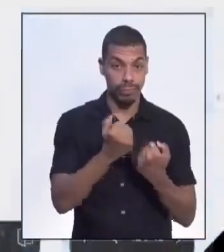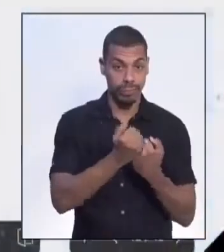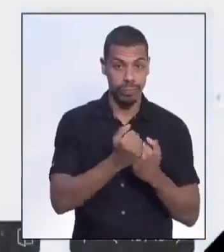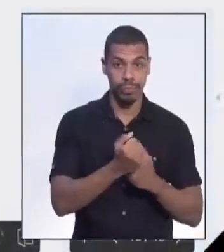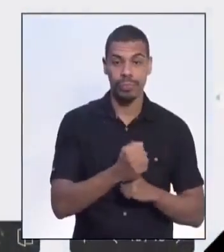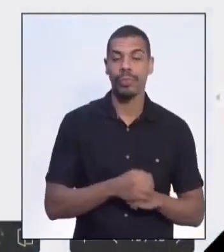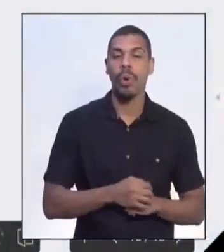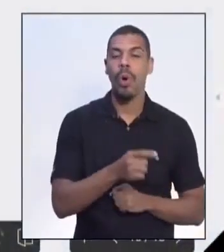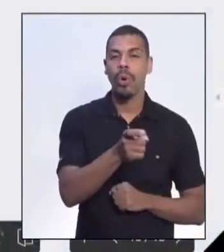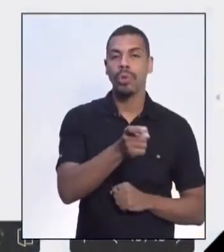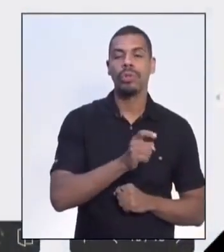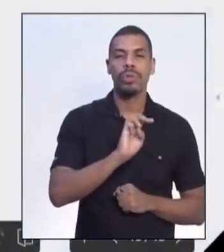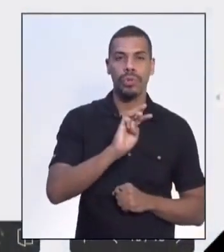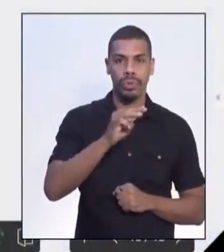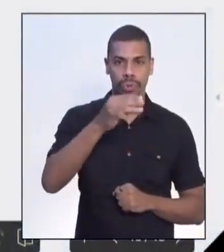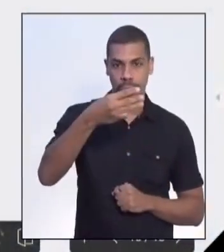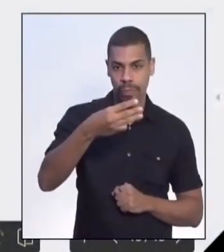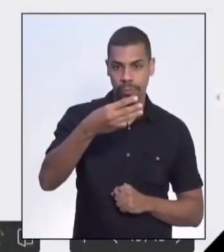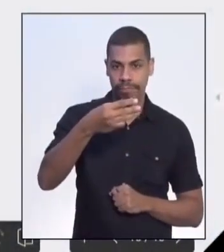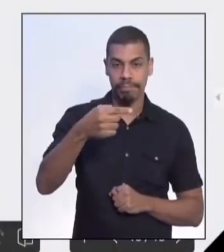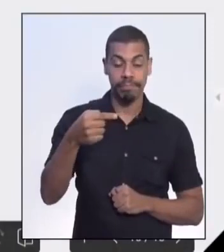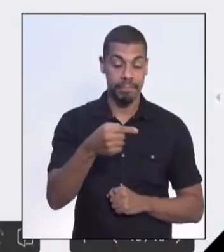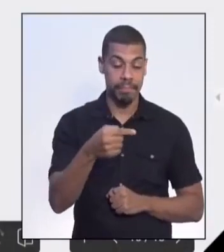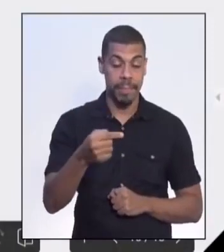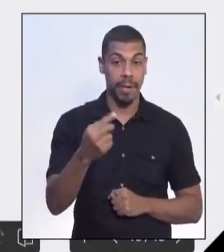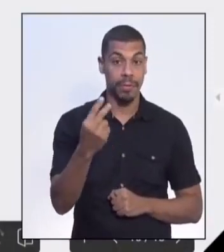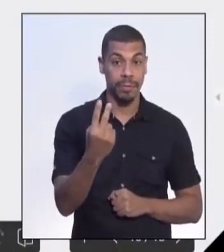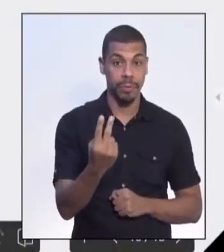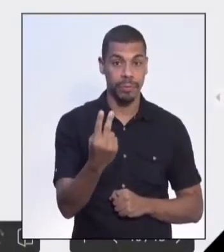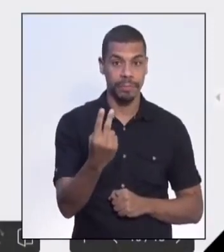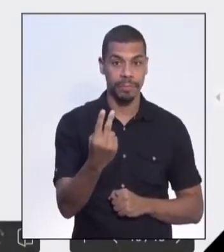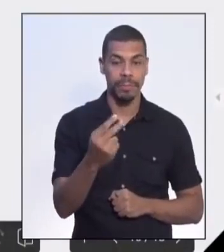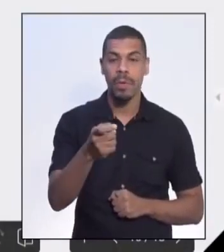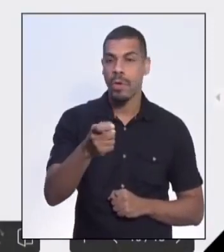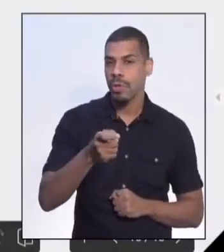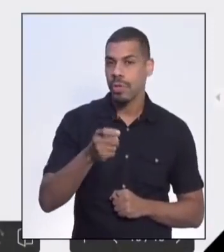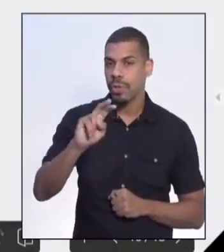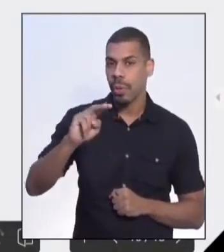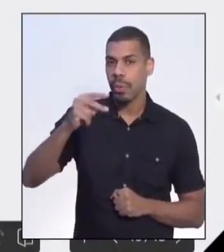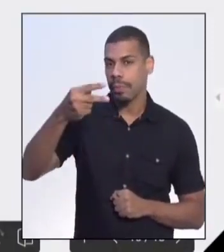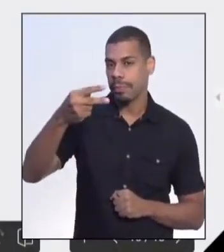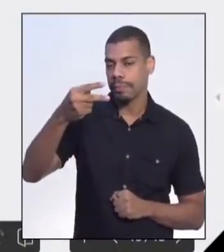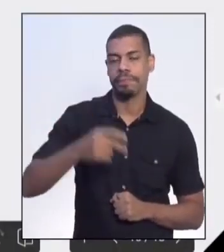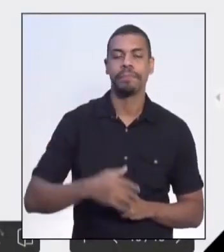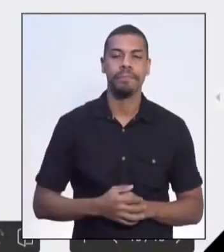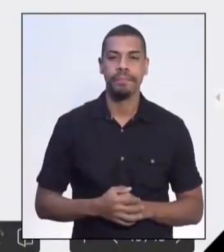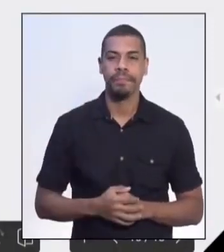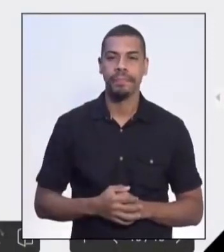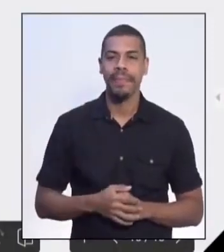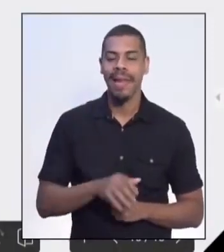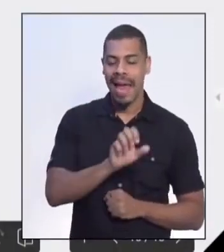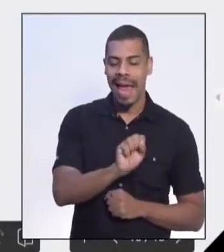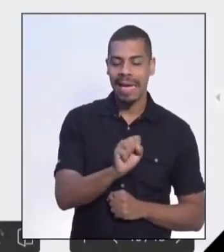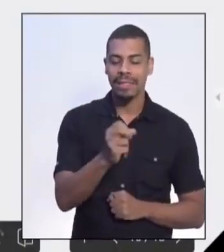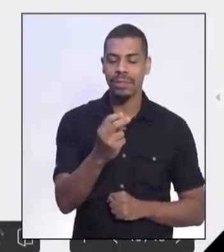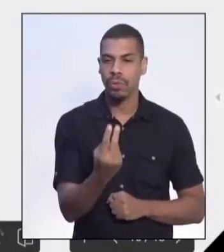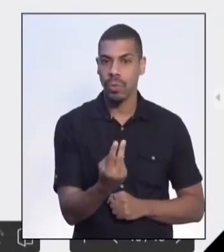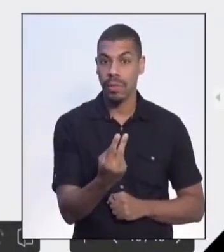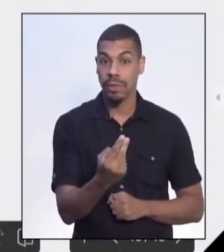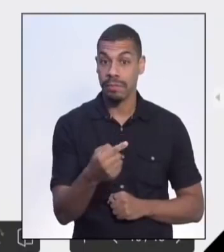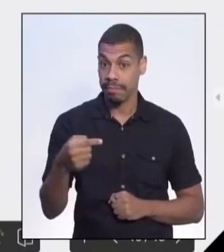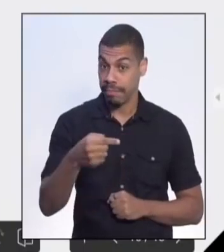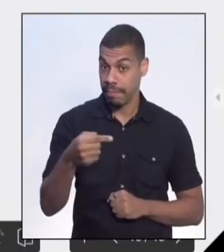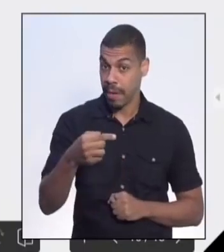que trocar o sinal. Então, menos 2 x ao quadrado. S2 deu